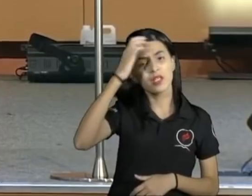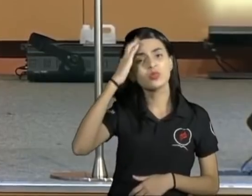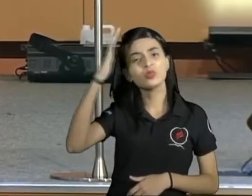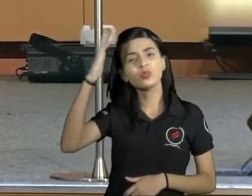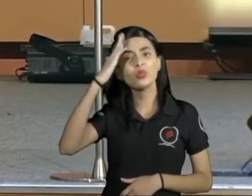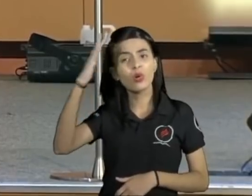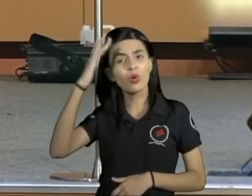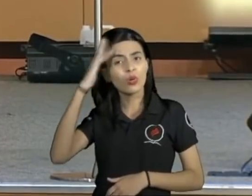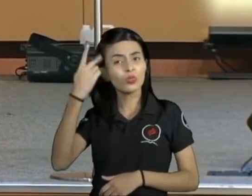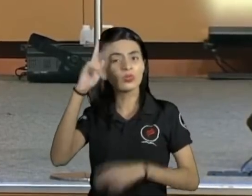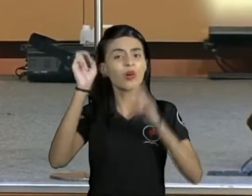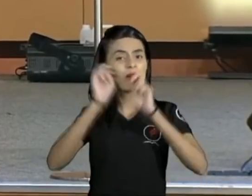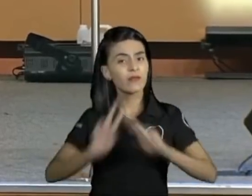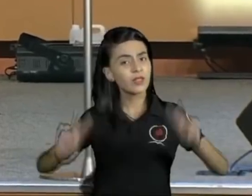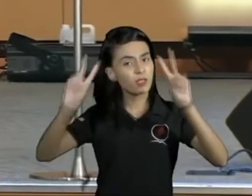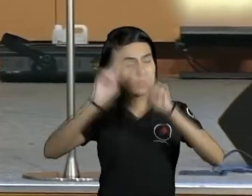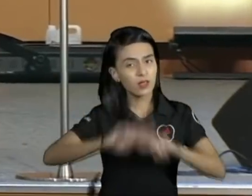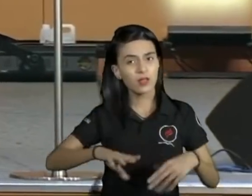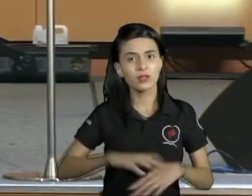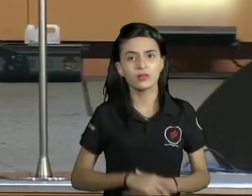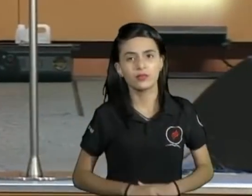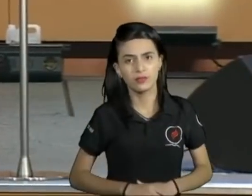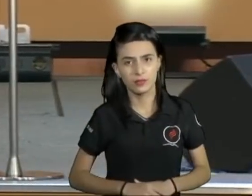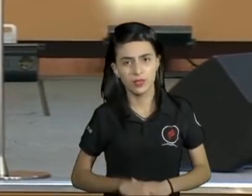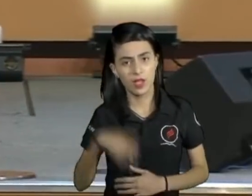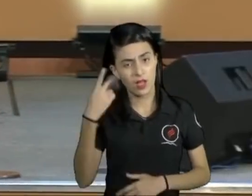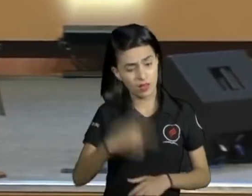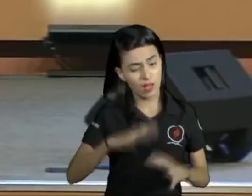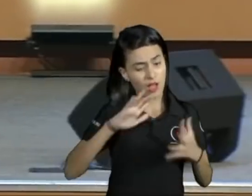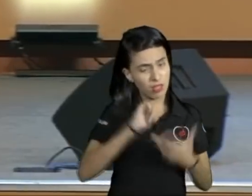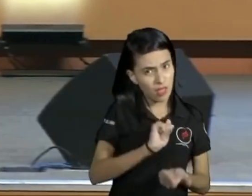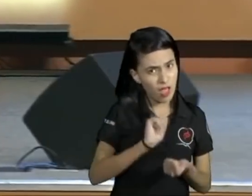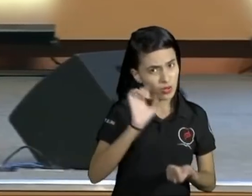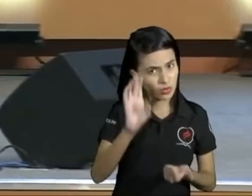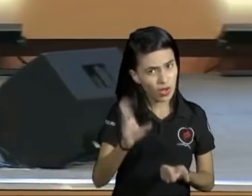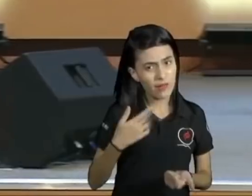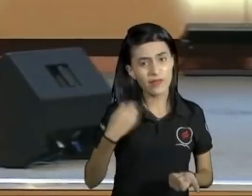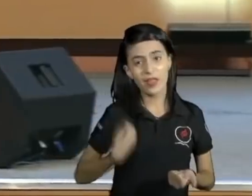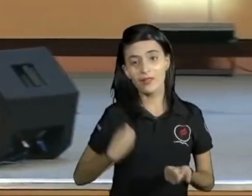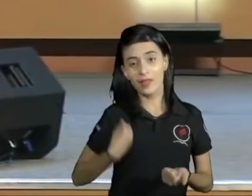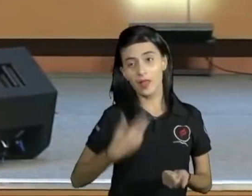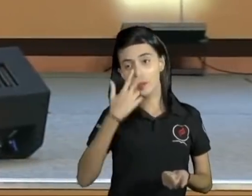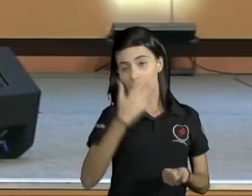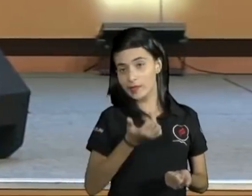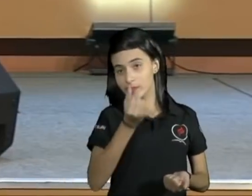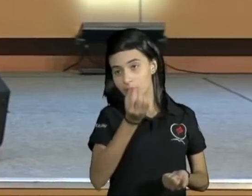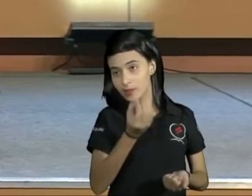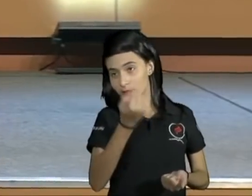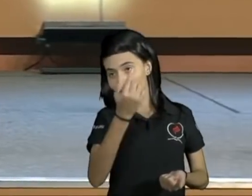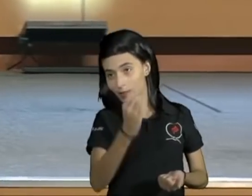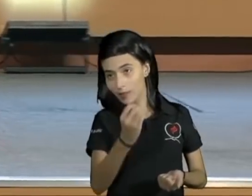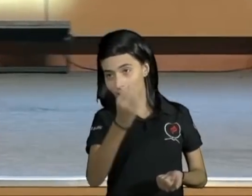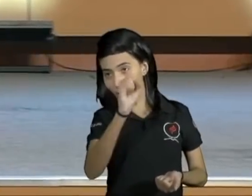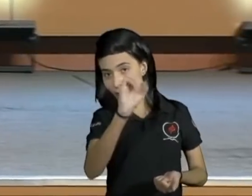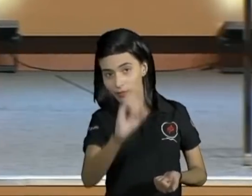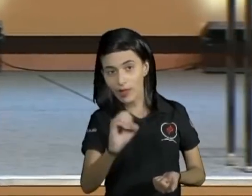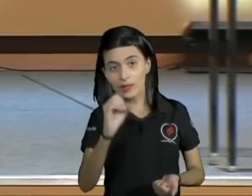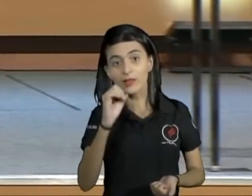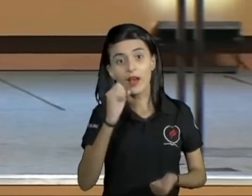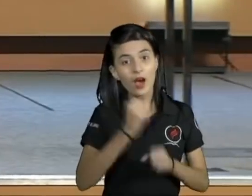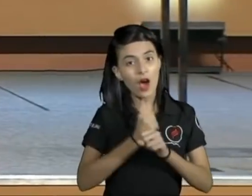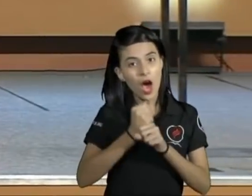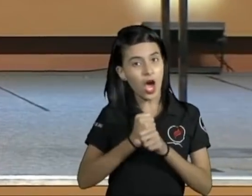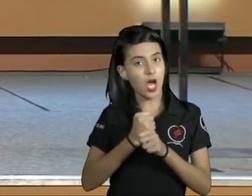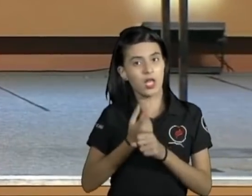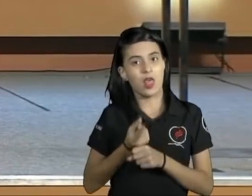estão teus sonhos Onde tá a tua visão é aqui só na terra você tá vivendo como se você fosse viver 60 70 80 anos e